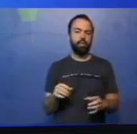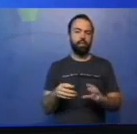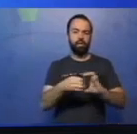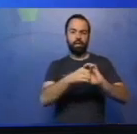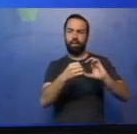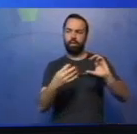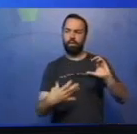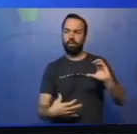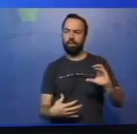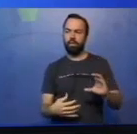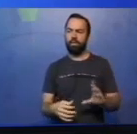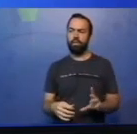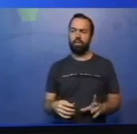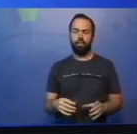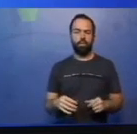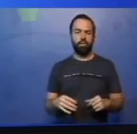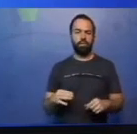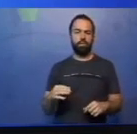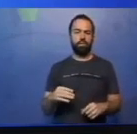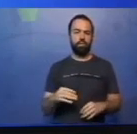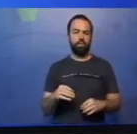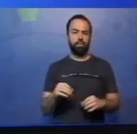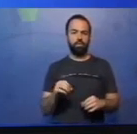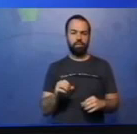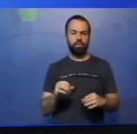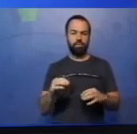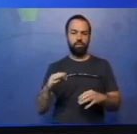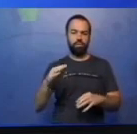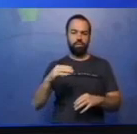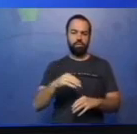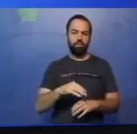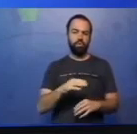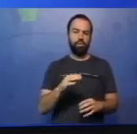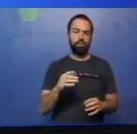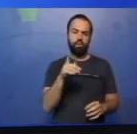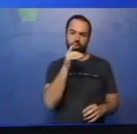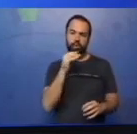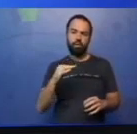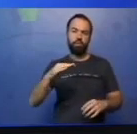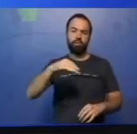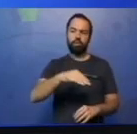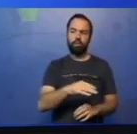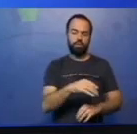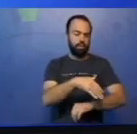de Luanda, na Angola, que era um porto de exportação de escravos.